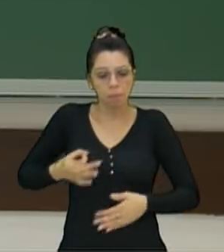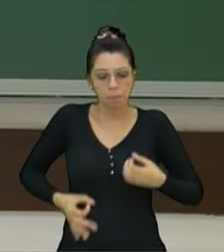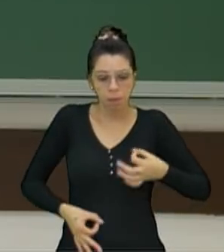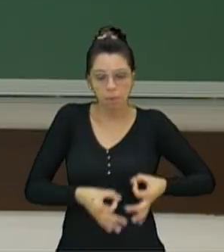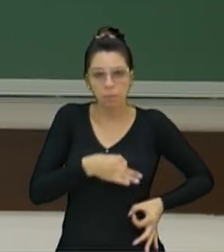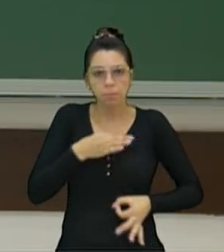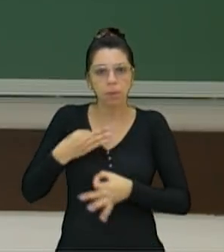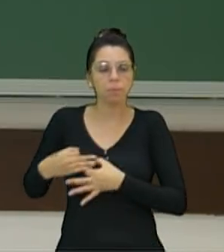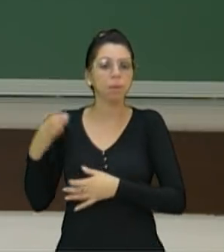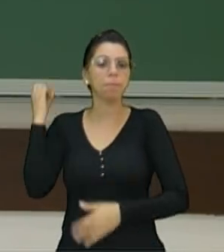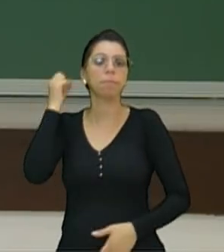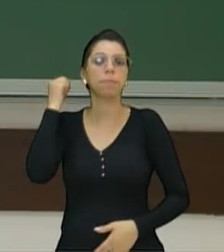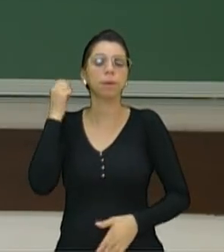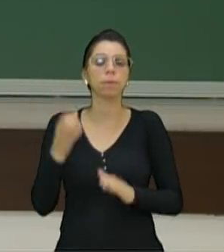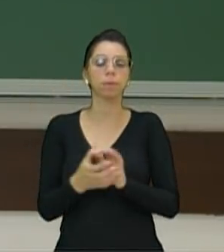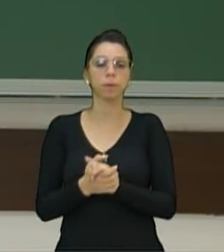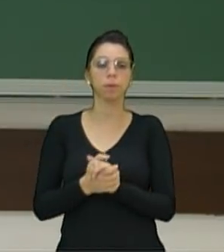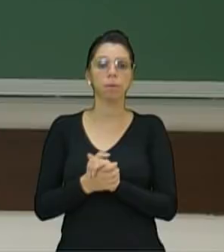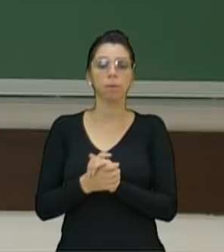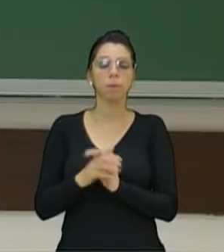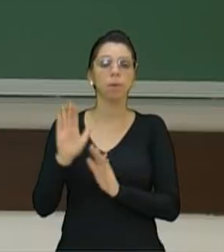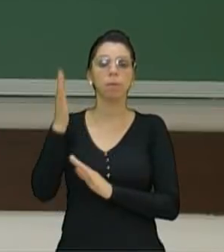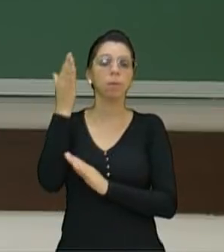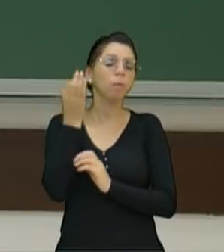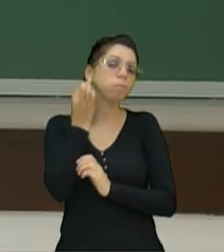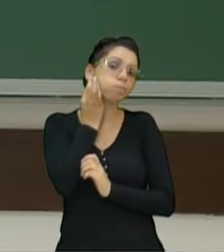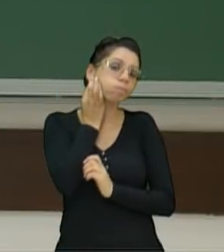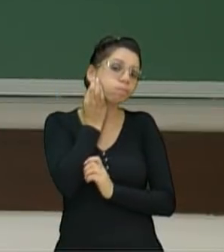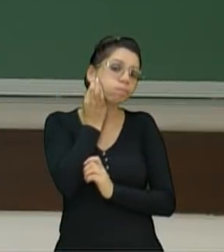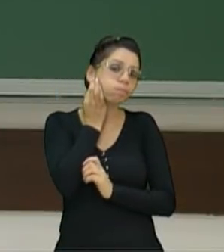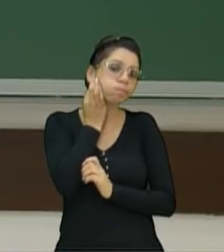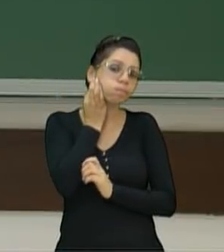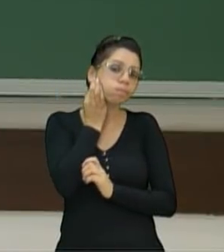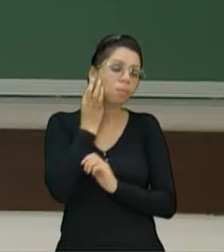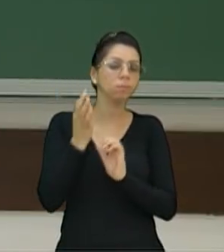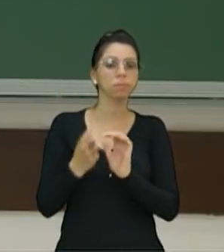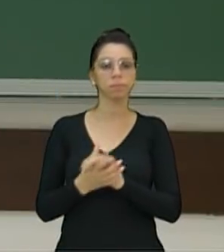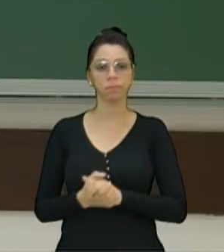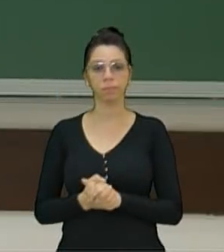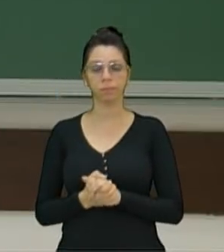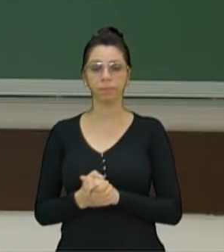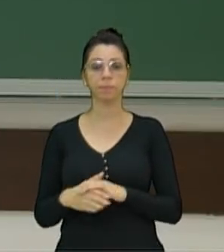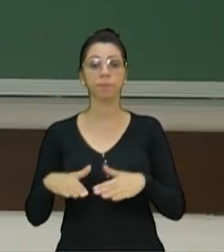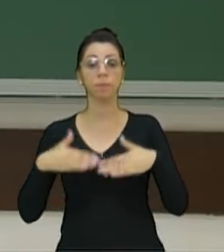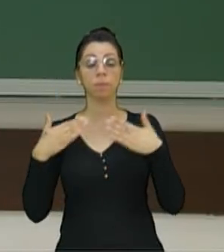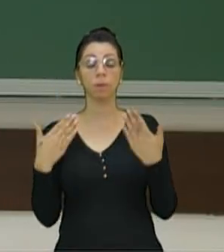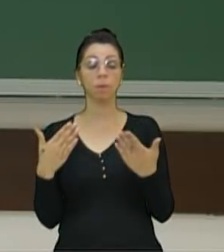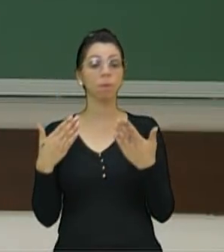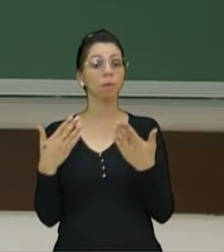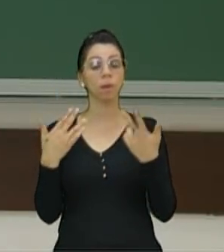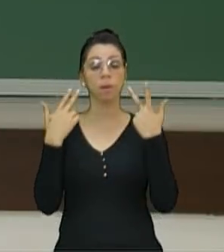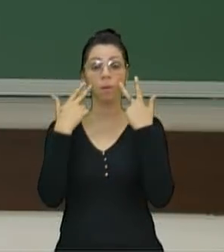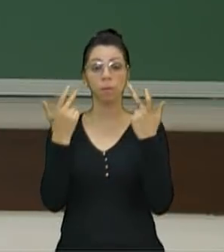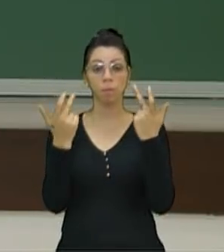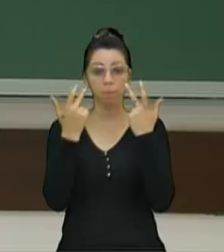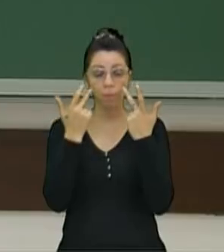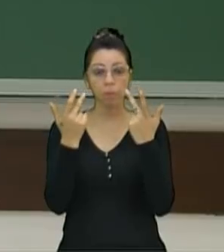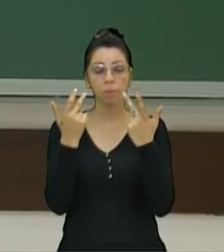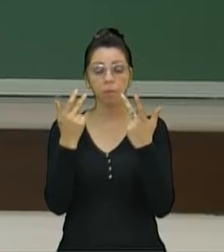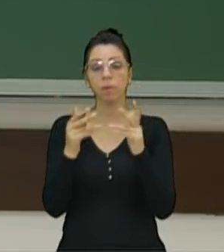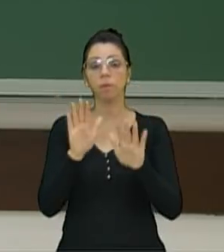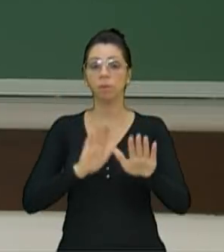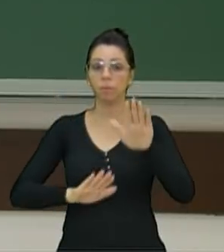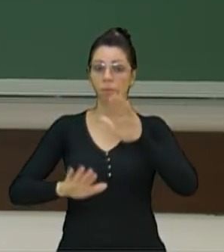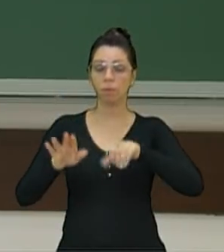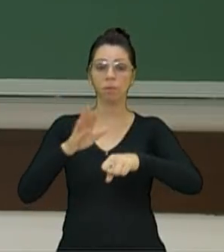com que aquele linfonodo fique inchado, porque tem mais glóbulo branco ali dentro, certo? Então, é muito comum, e dependendo